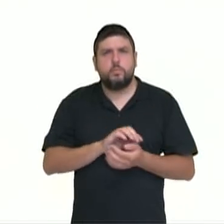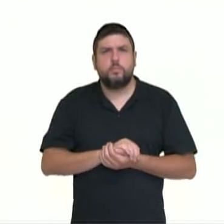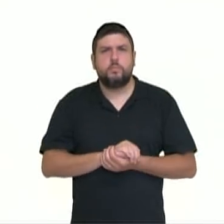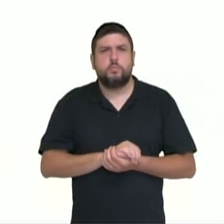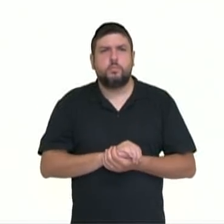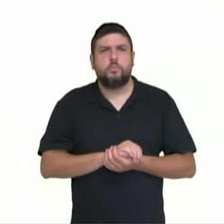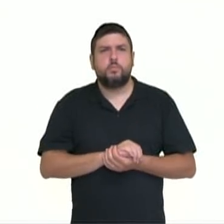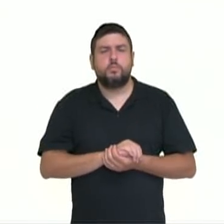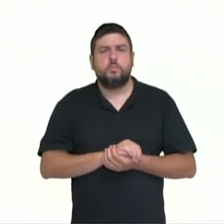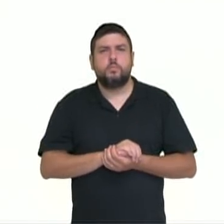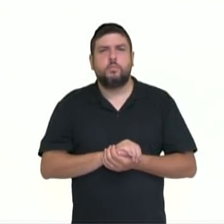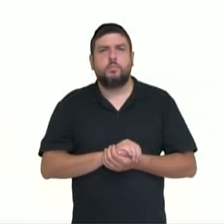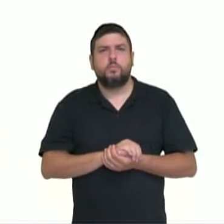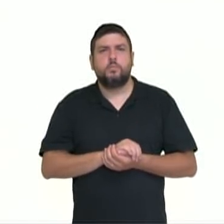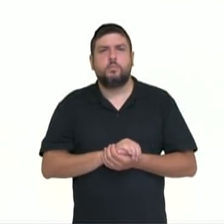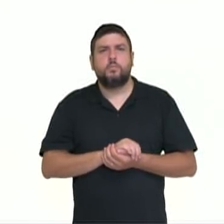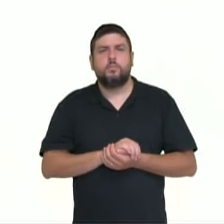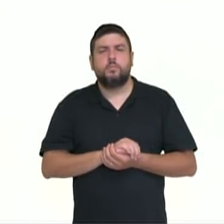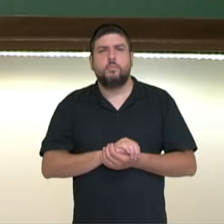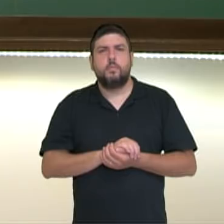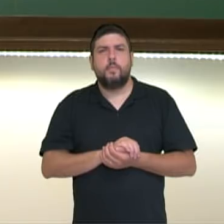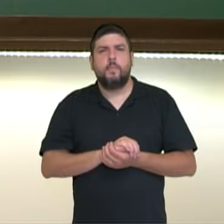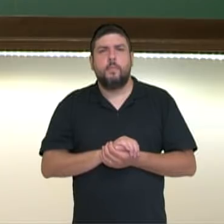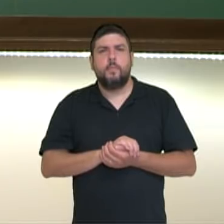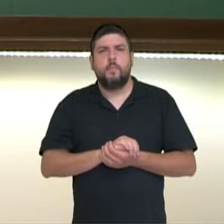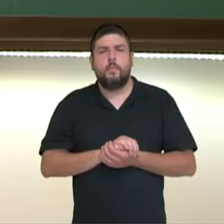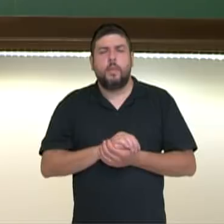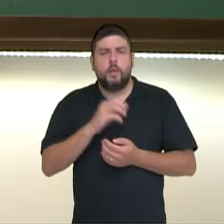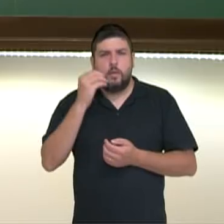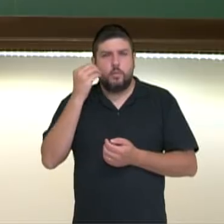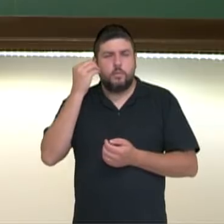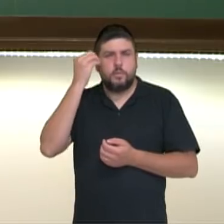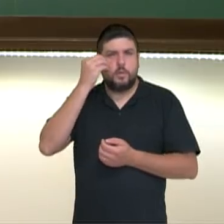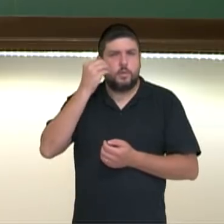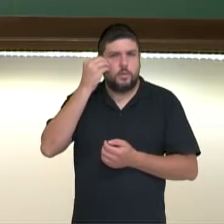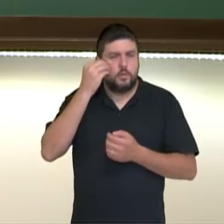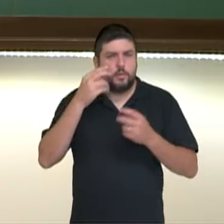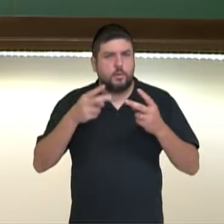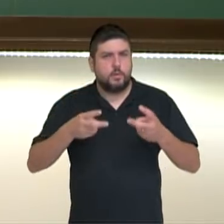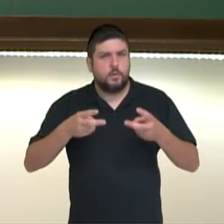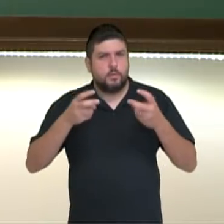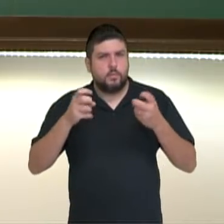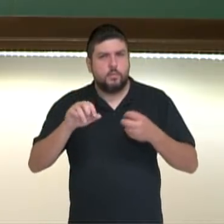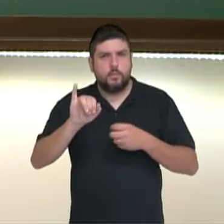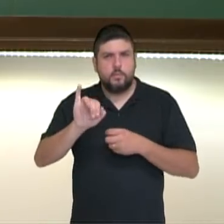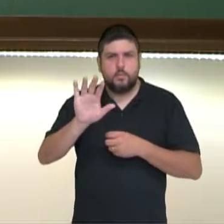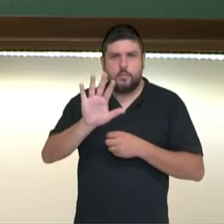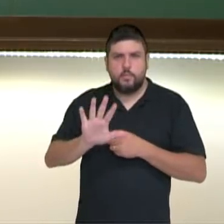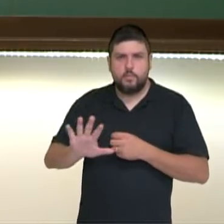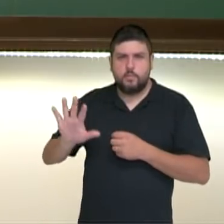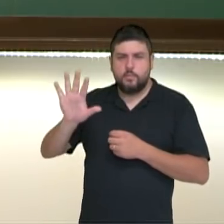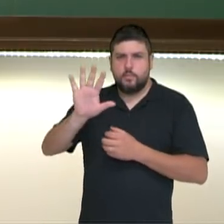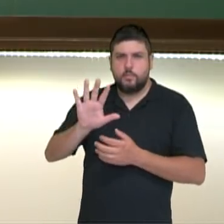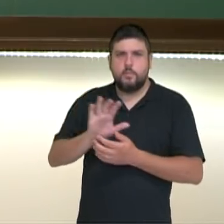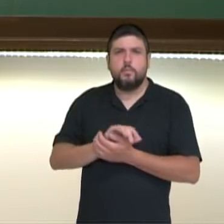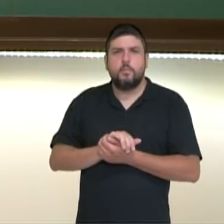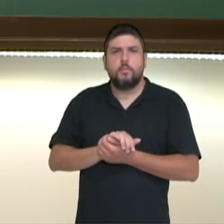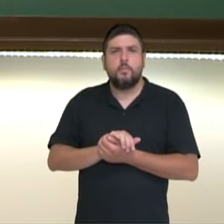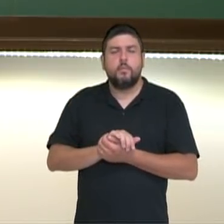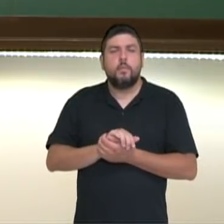aqui, olha, vamos tentar identificar nessa imagem, né,